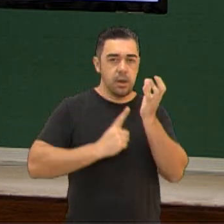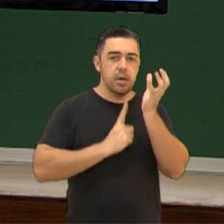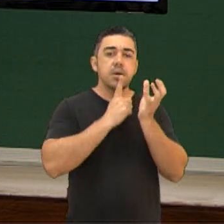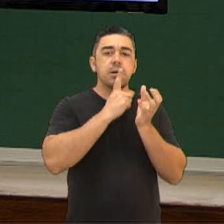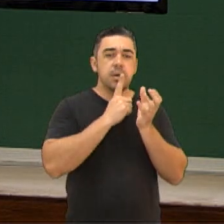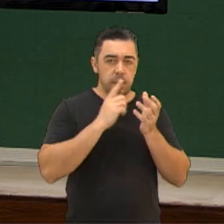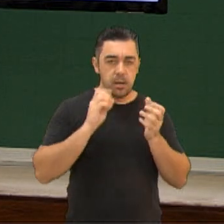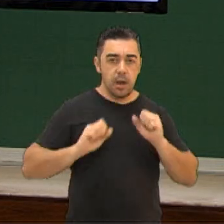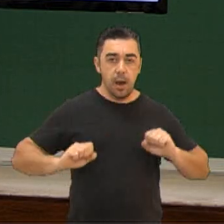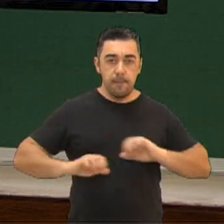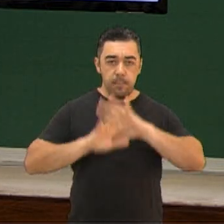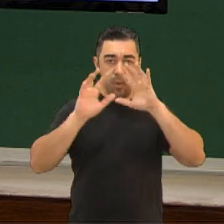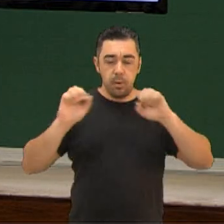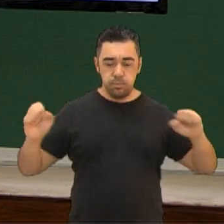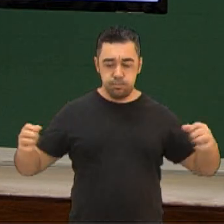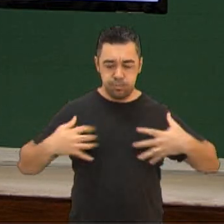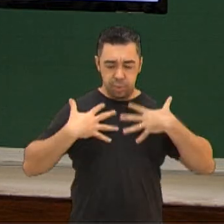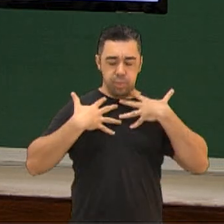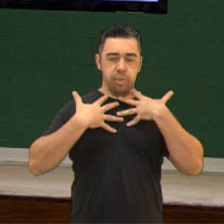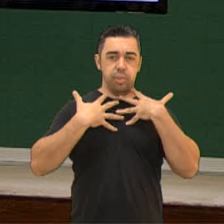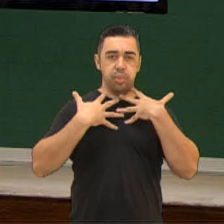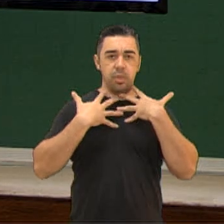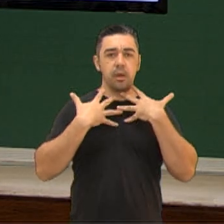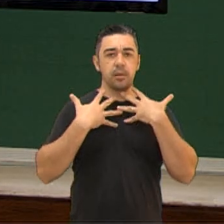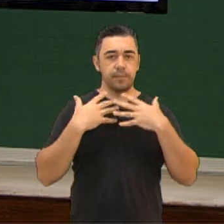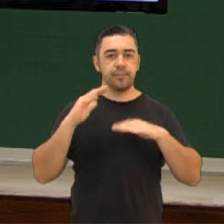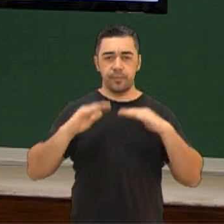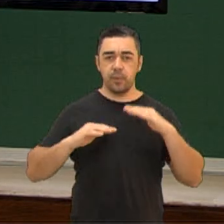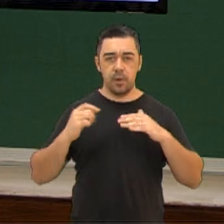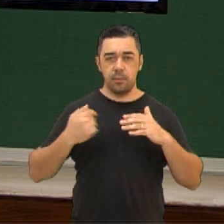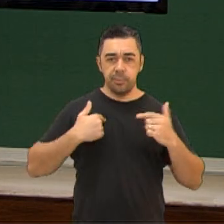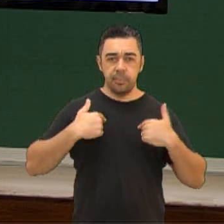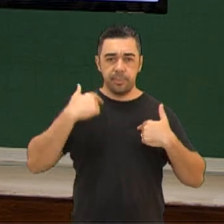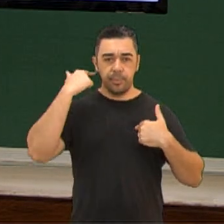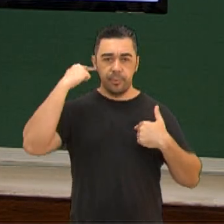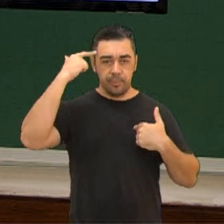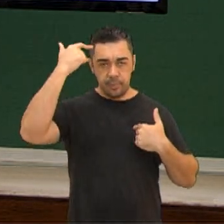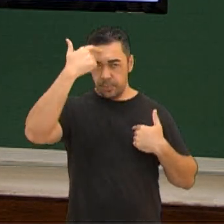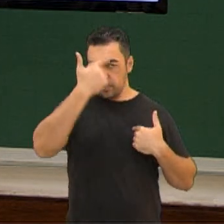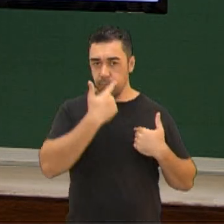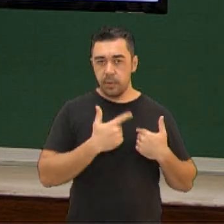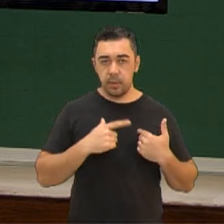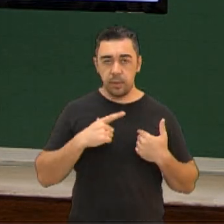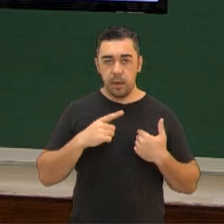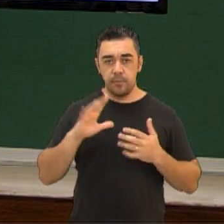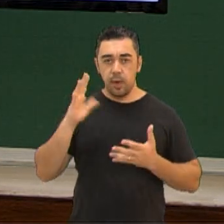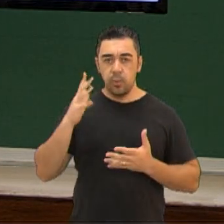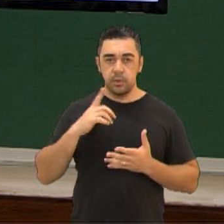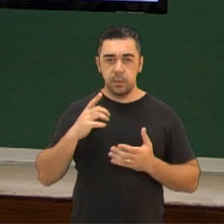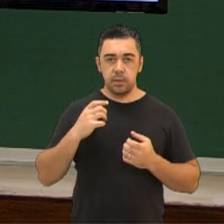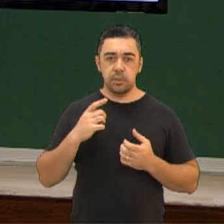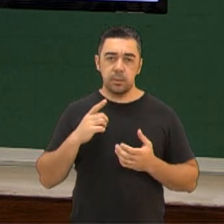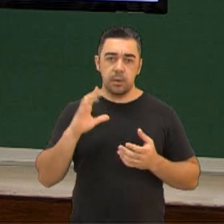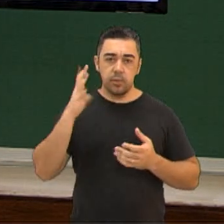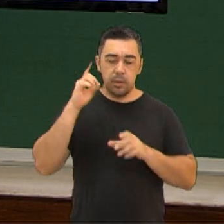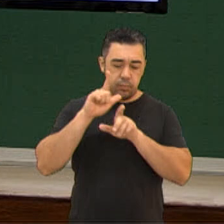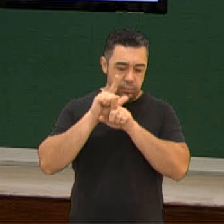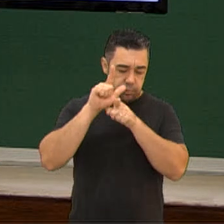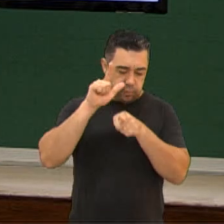Quando joga esse tipo de bomba, às vezes explode as coisas e vai pedaços nas pessoas. Teve gente que fincou pedaços de carro, coisas